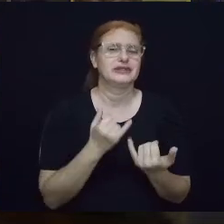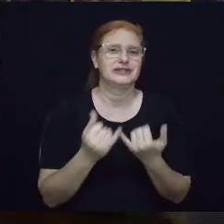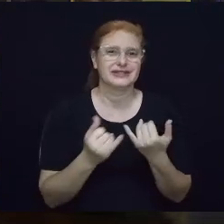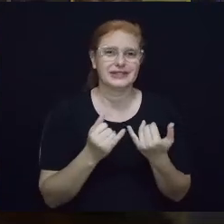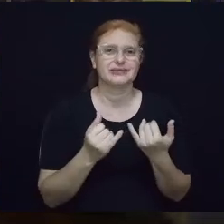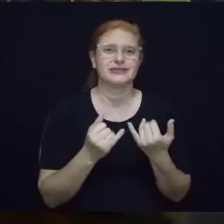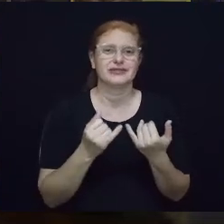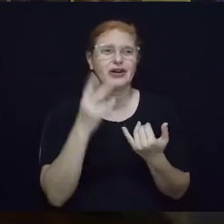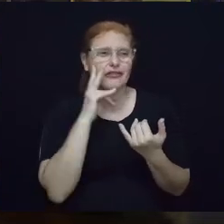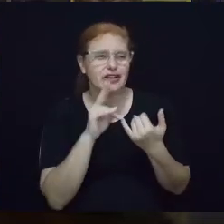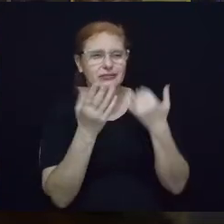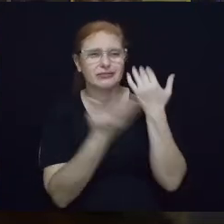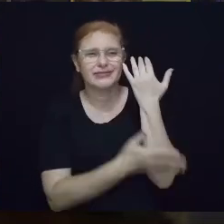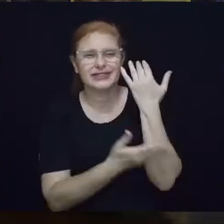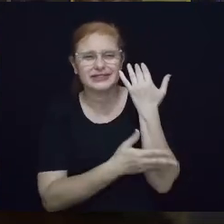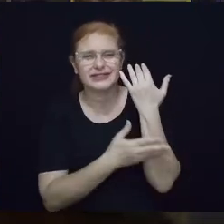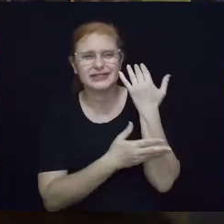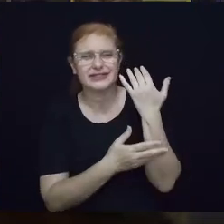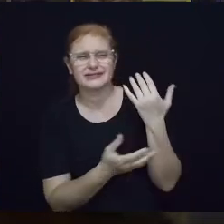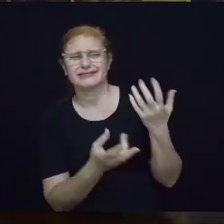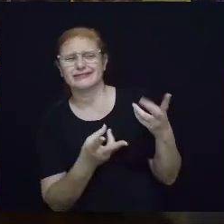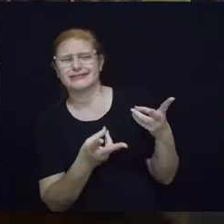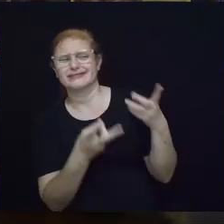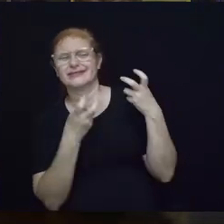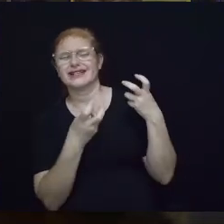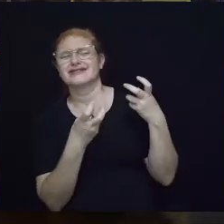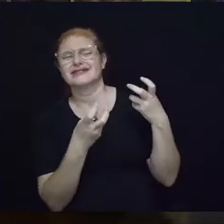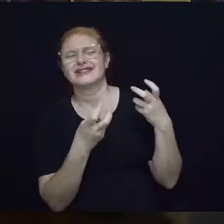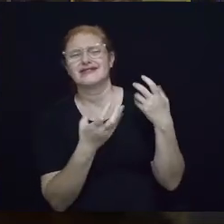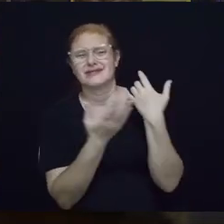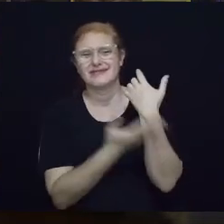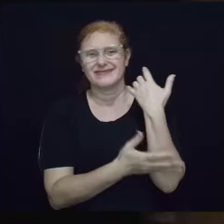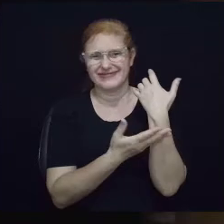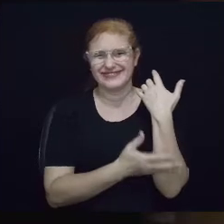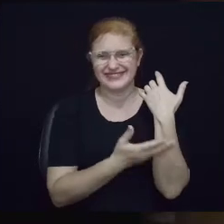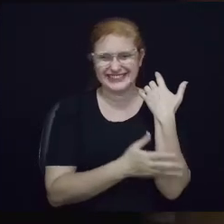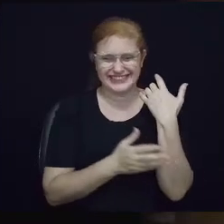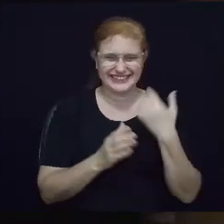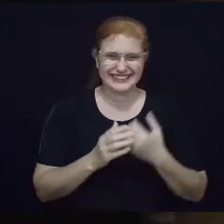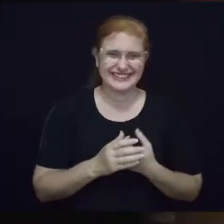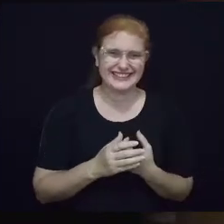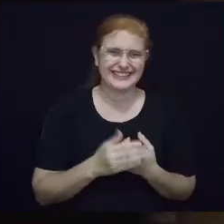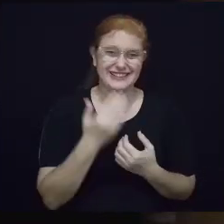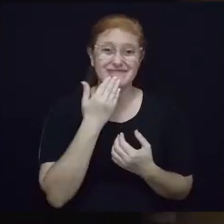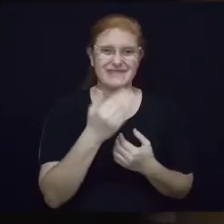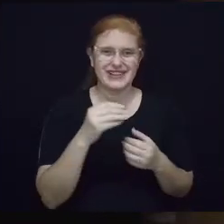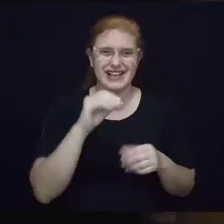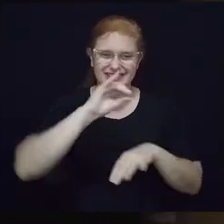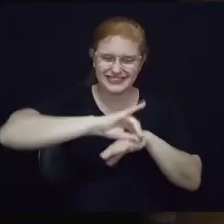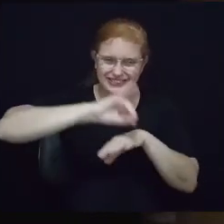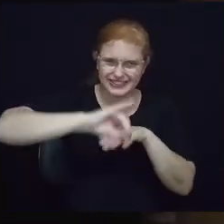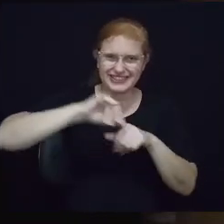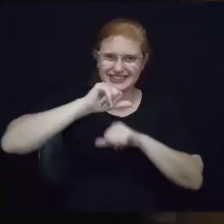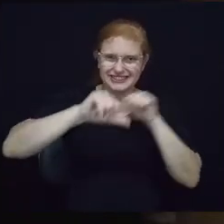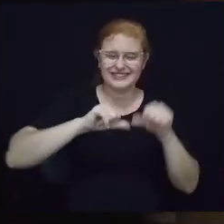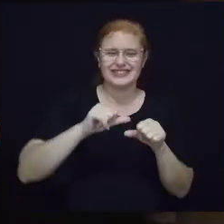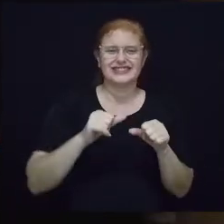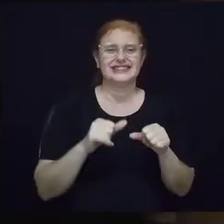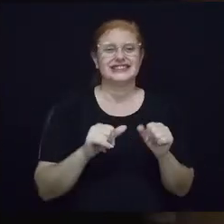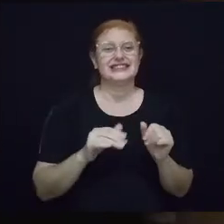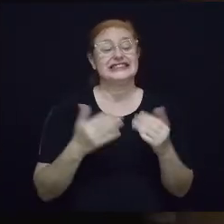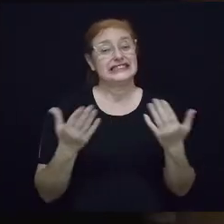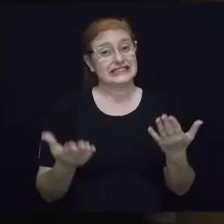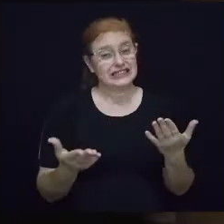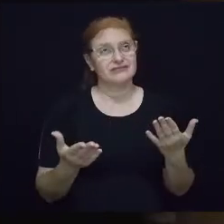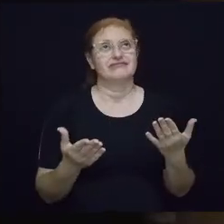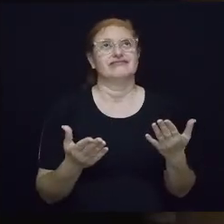de pedir para fazer uma coisa, uma vez pegando esse objeto? Esse tipo de diálogo no qual o material se